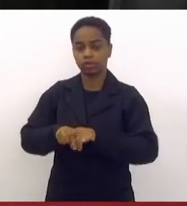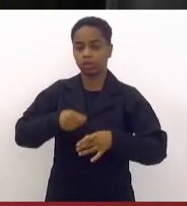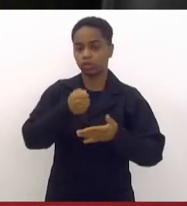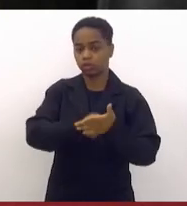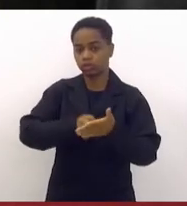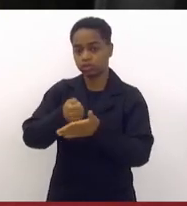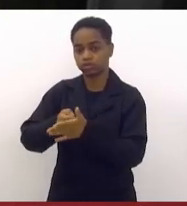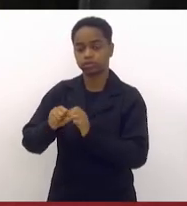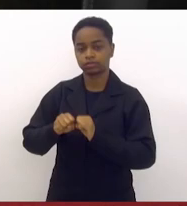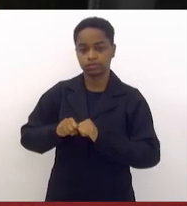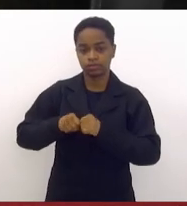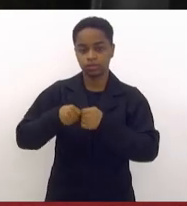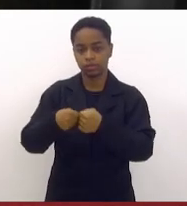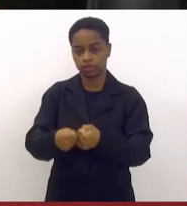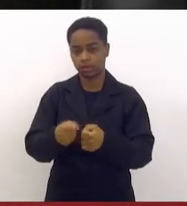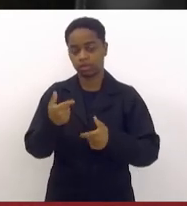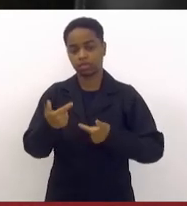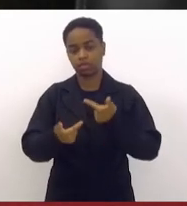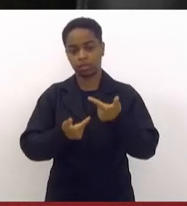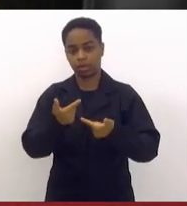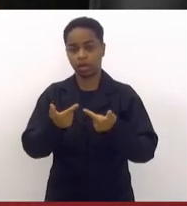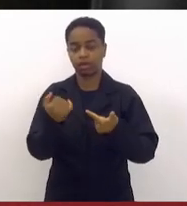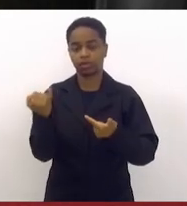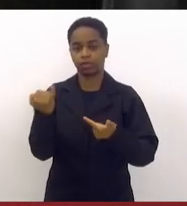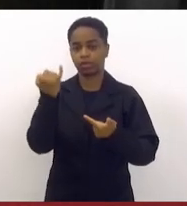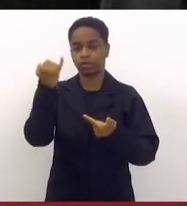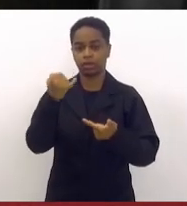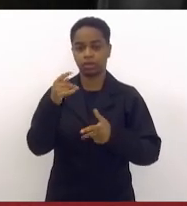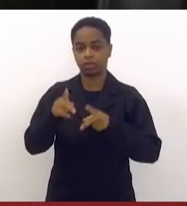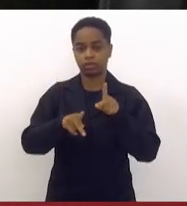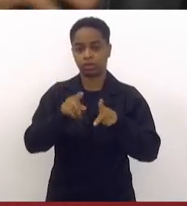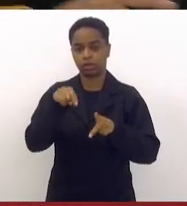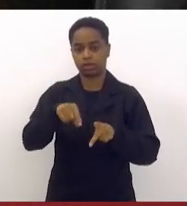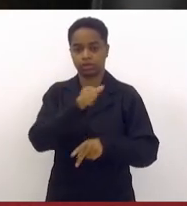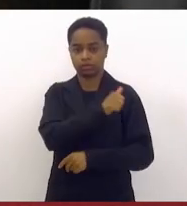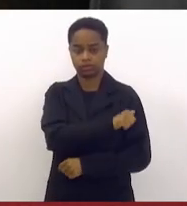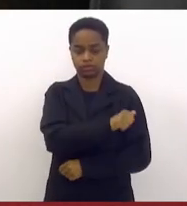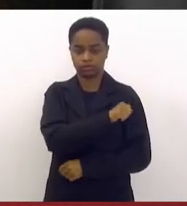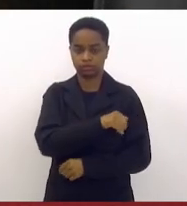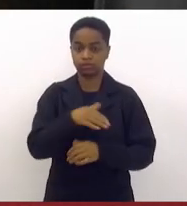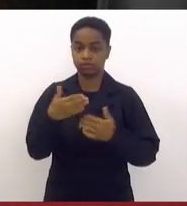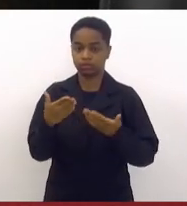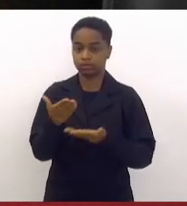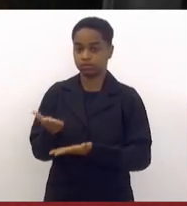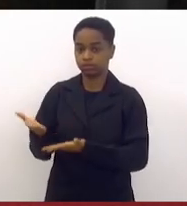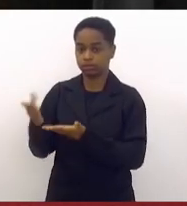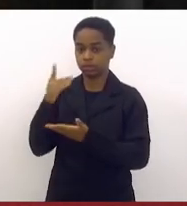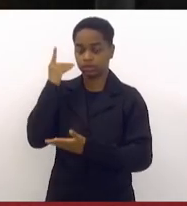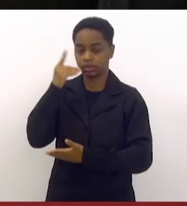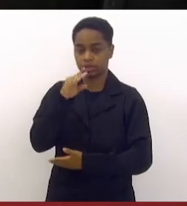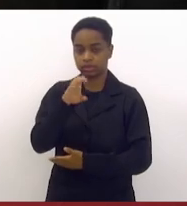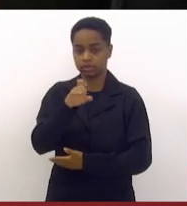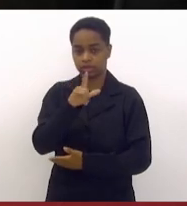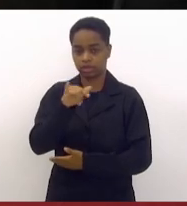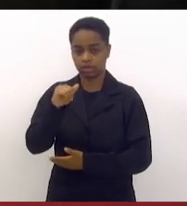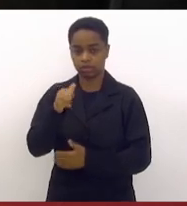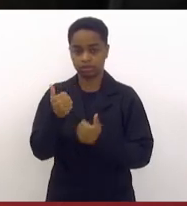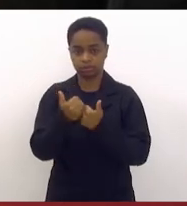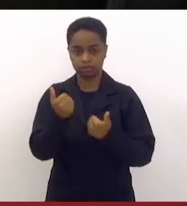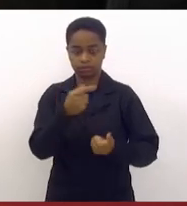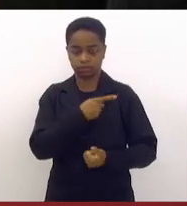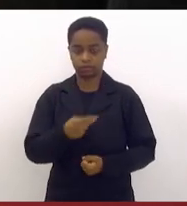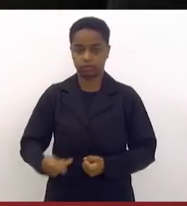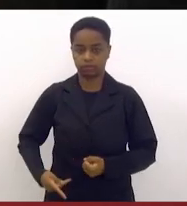defesa dos empregos que são tão importantes para o povo do Estado do Rio de Janeiro então a deputada Célia Jordão tá vice-presidente aqui da